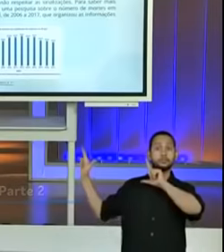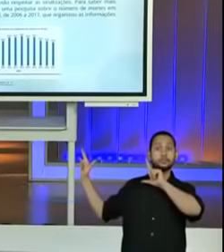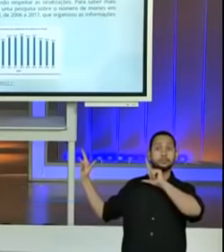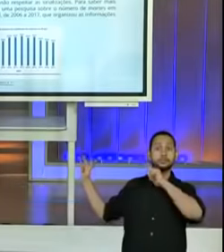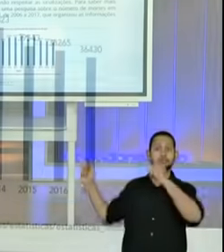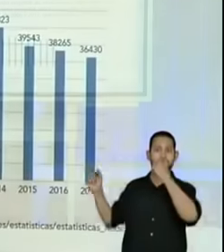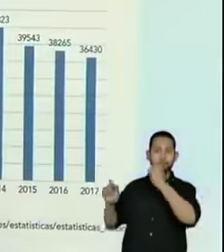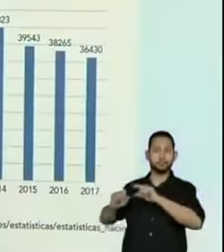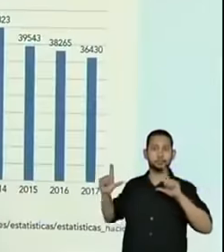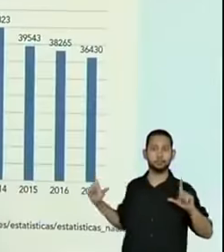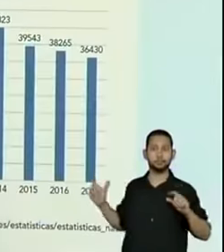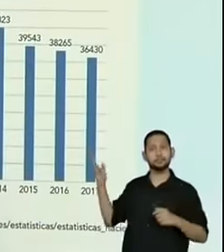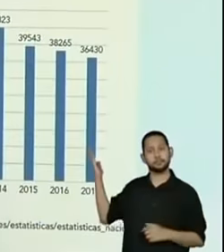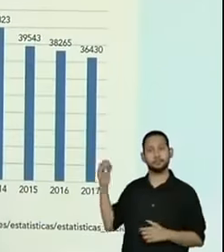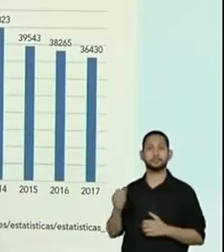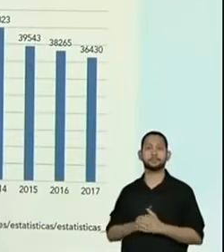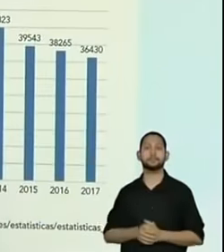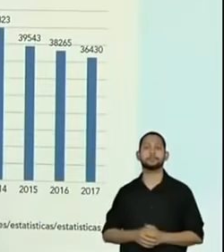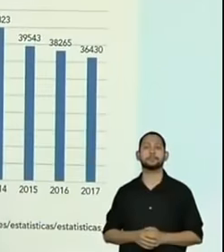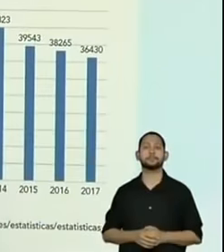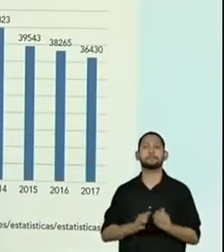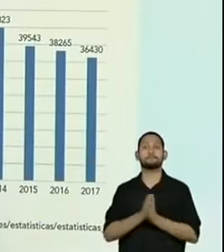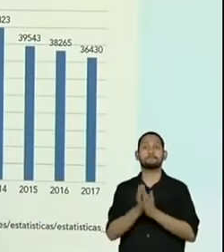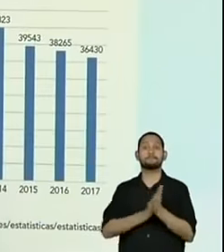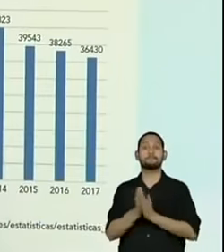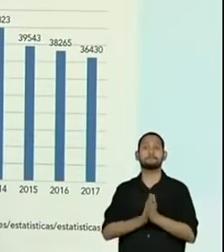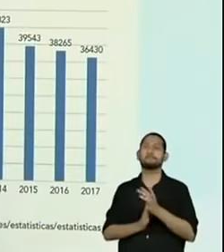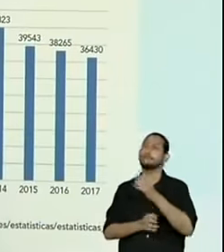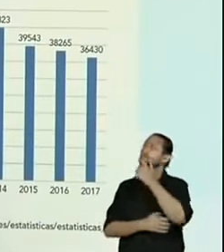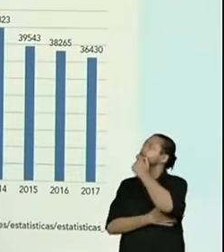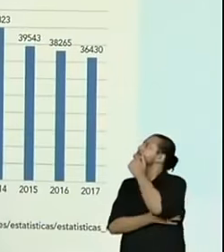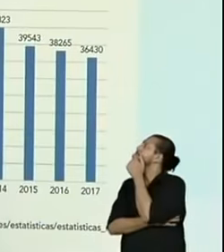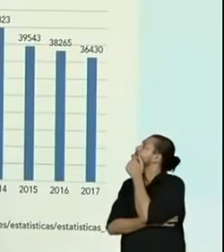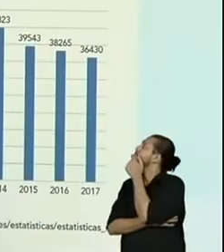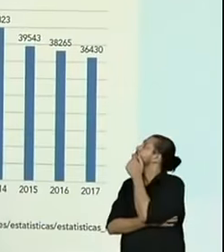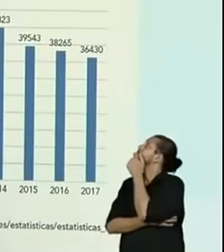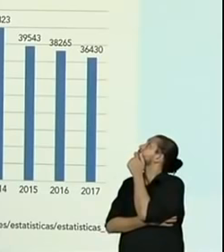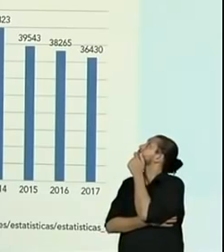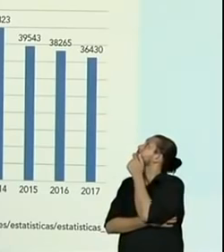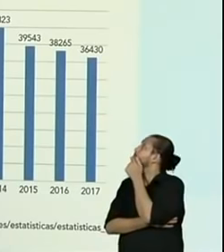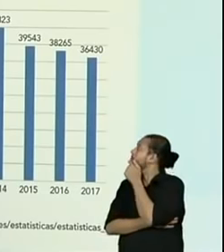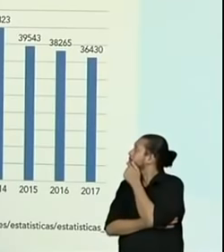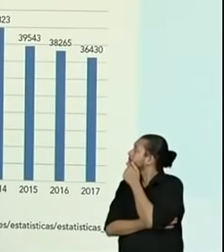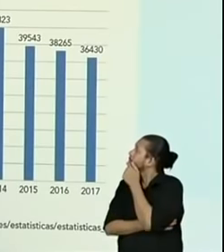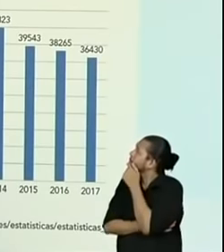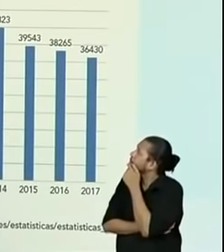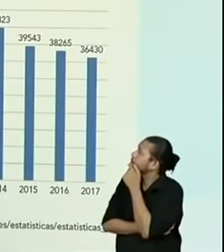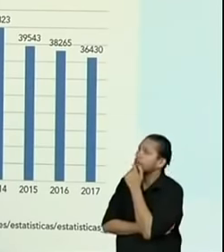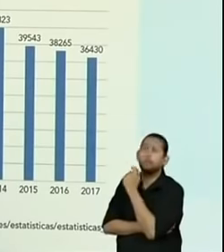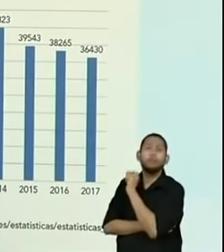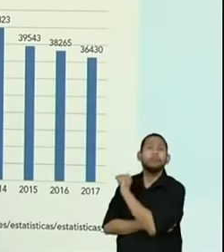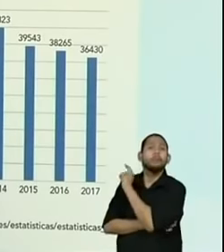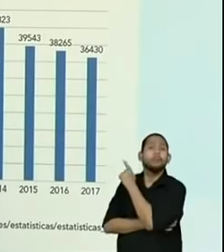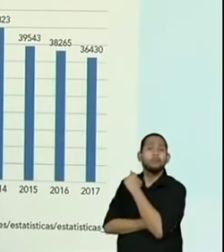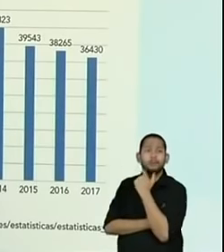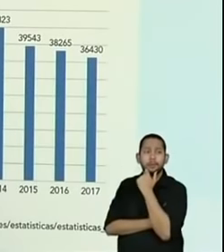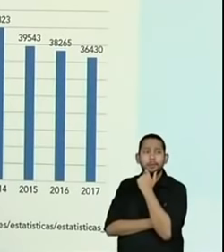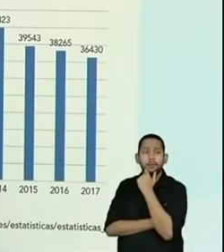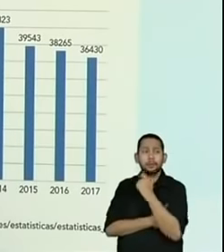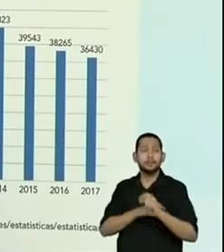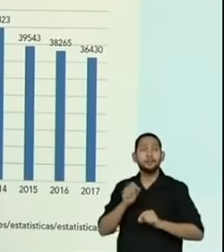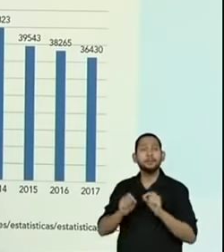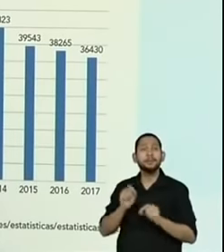mim o gráfico, por favor? Isso. Vamos explorar esse gráfico? O que contém nesse gráfico? Vamos lá. O